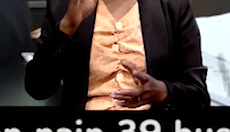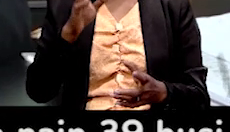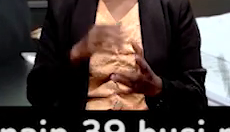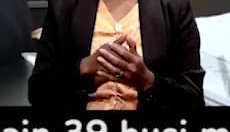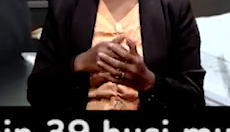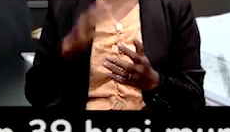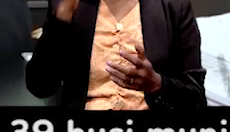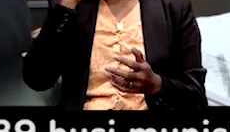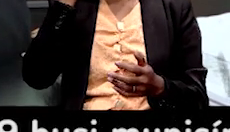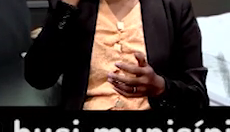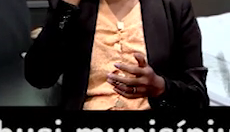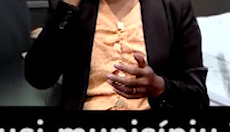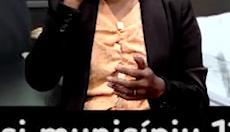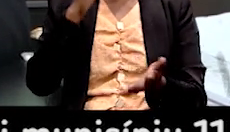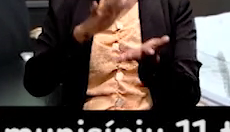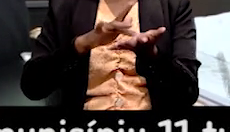vacina